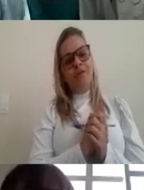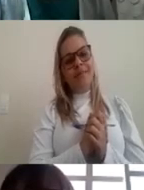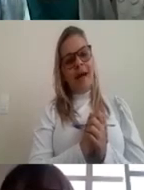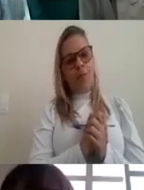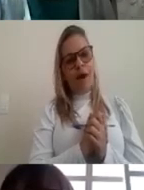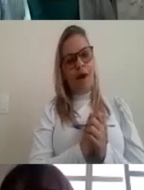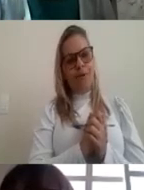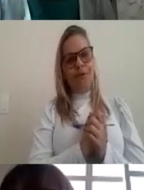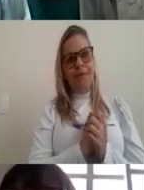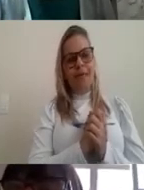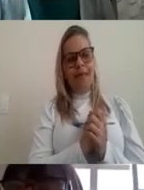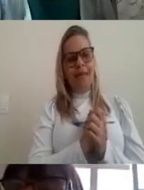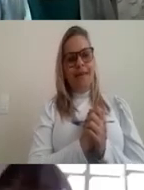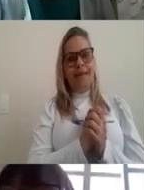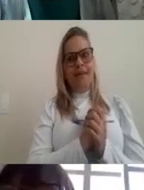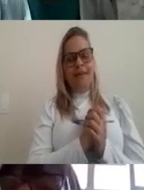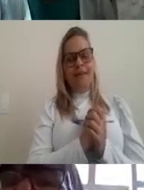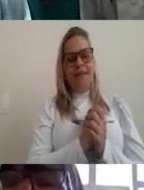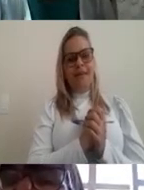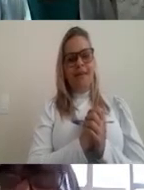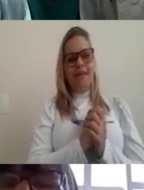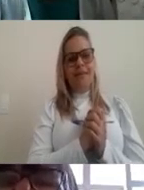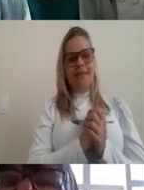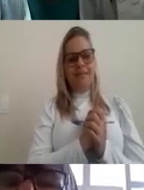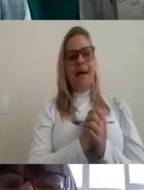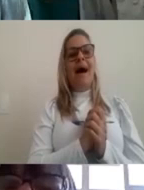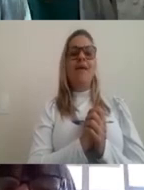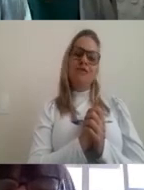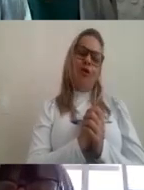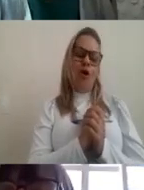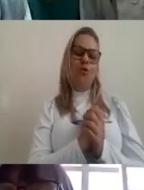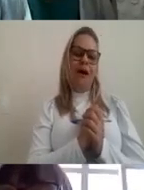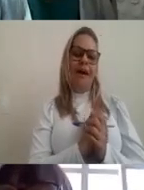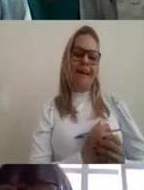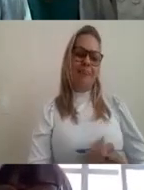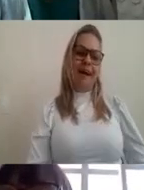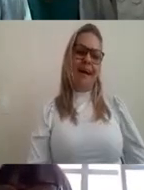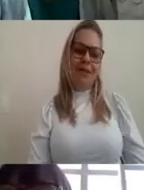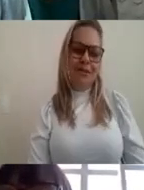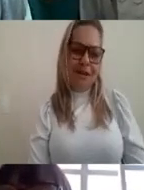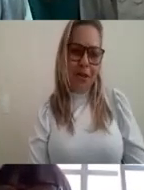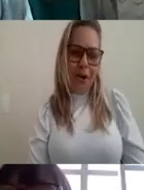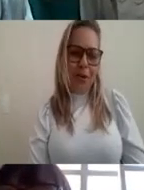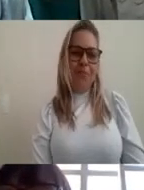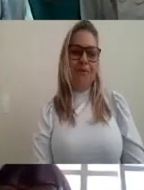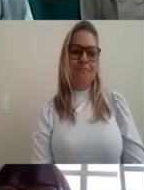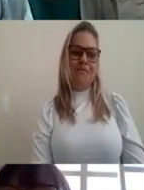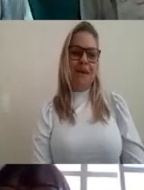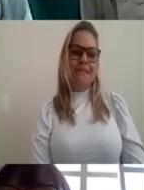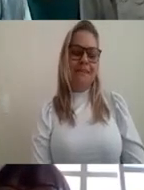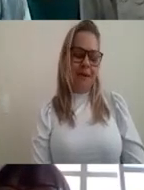sei como vai estar, É Roberto. que é eu que faço anotação, né? Ah, você coloca o pé. Para cada aluno você coloca